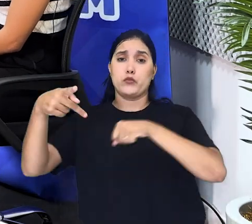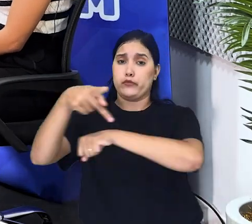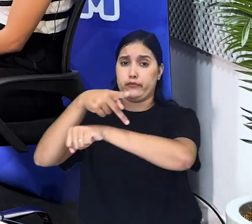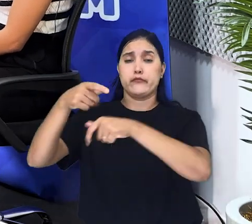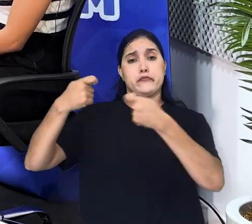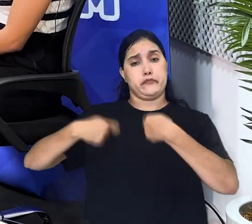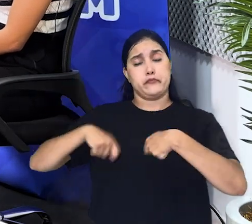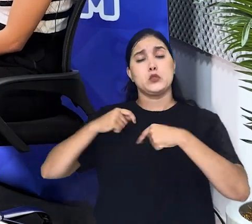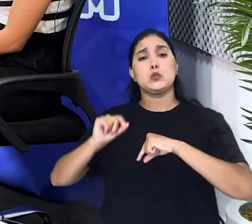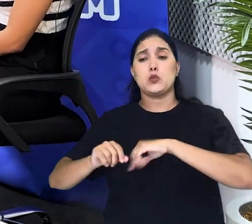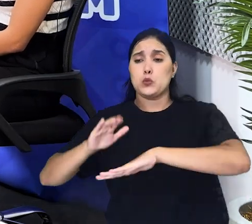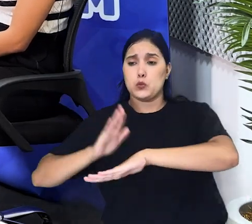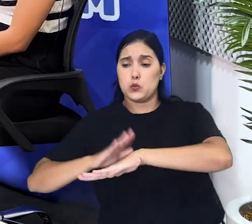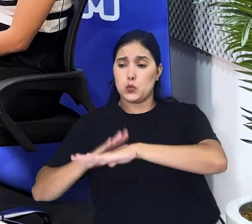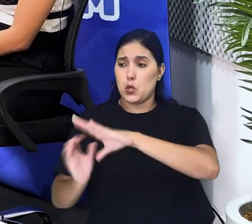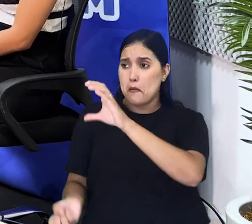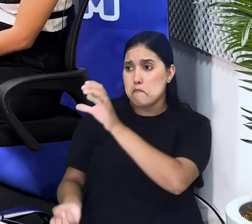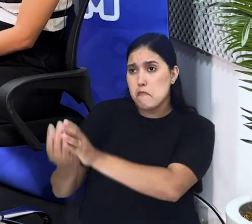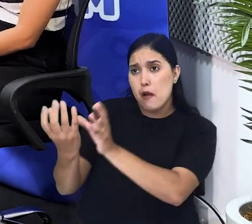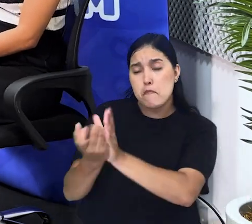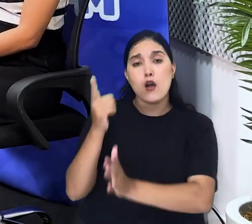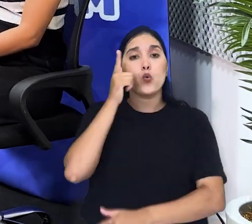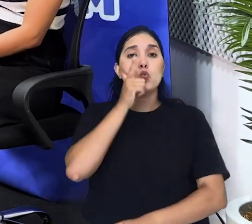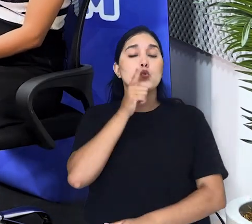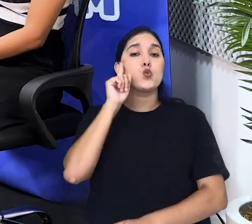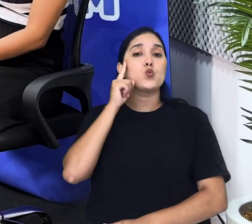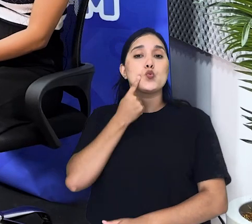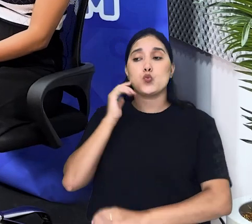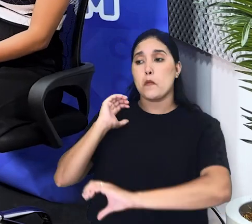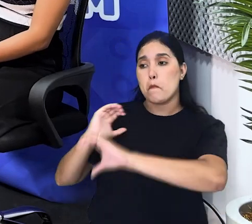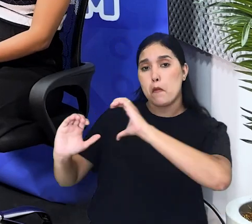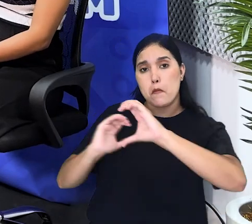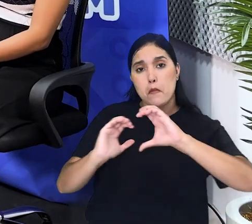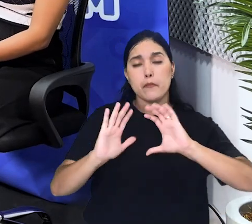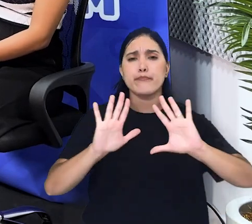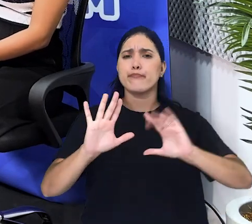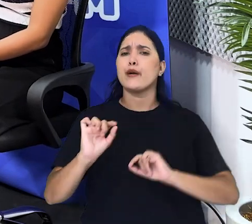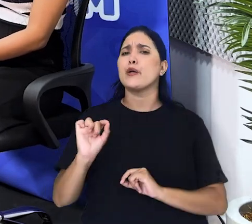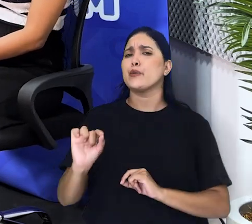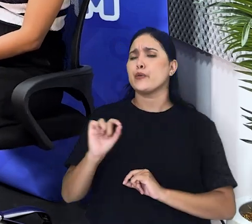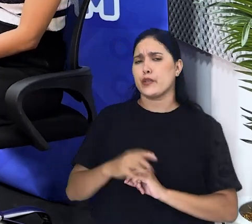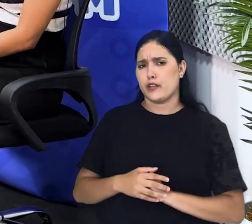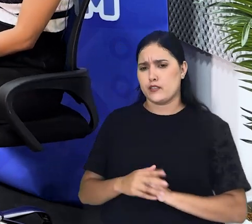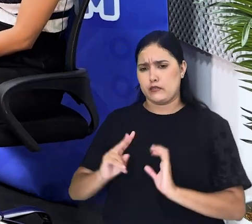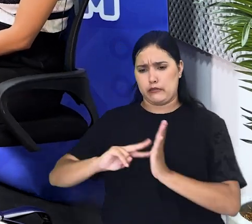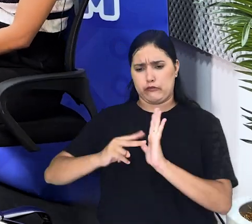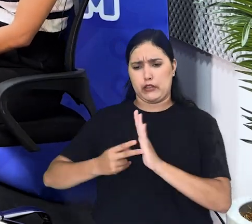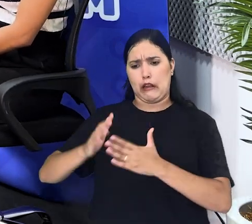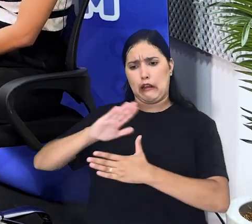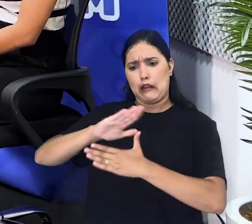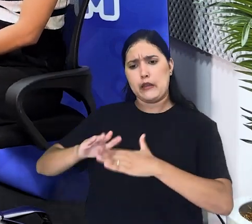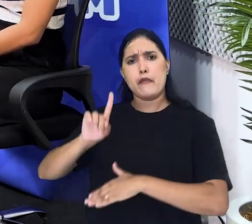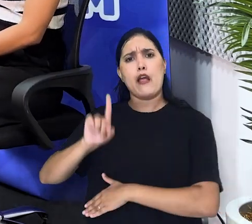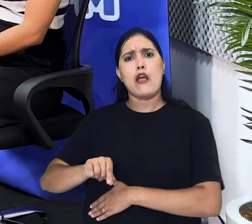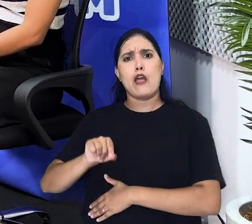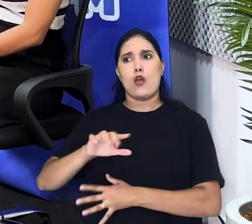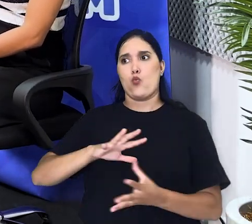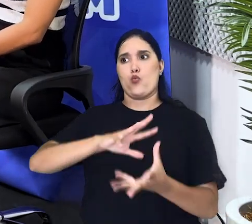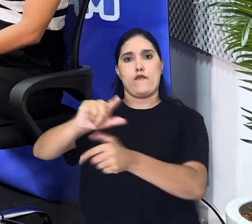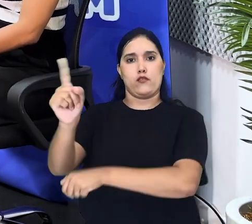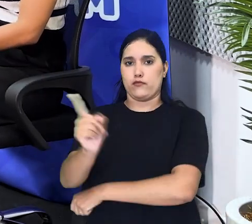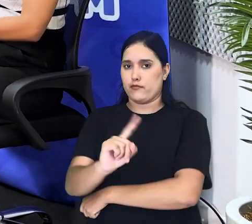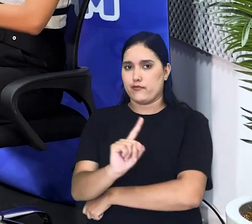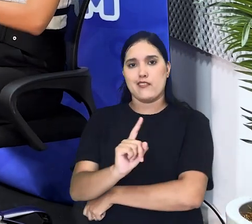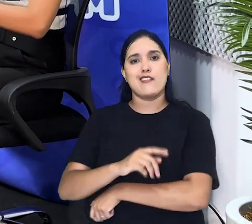cada país, eles adotaram... Tem seu próprio sinal, assim como o seu próprio idioma. Cada um adotou uma forma